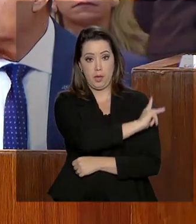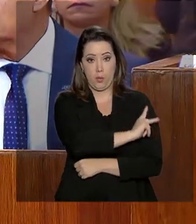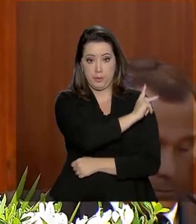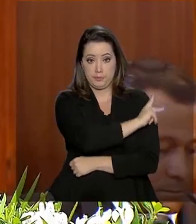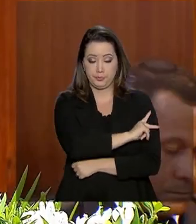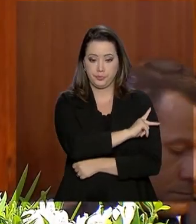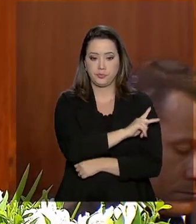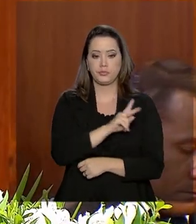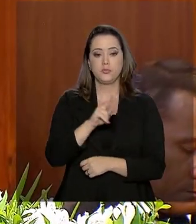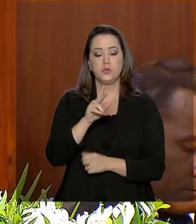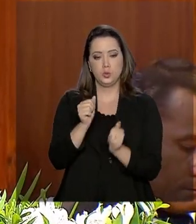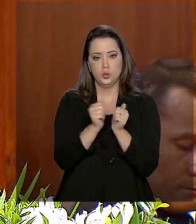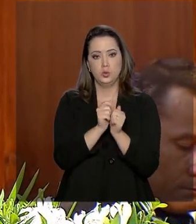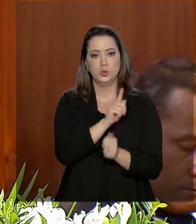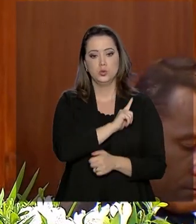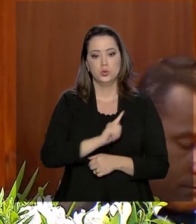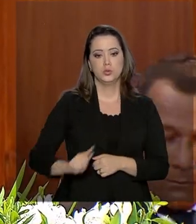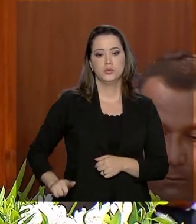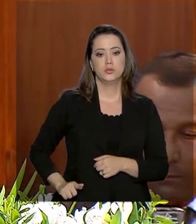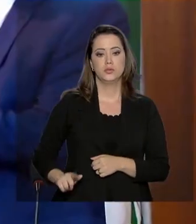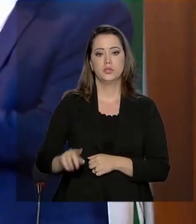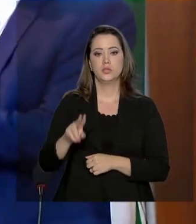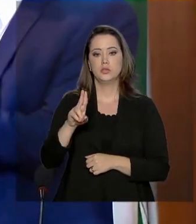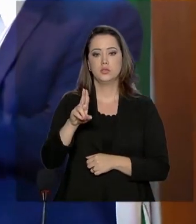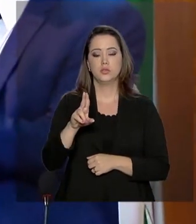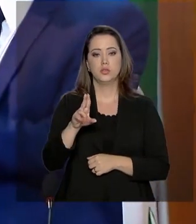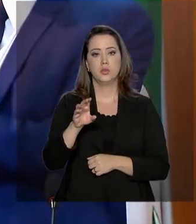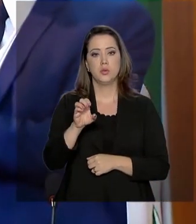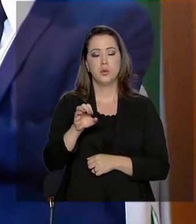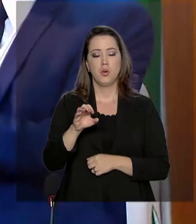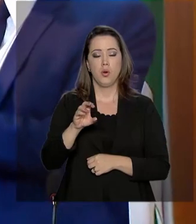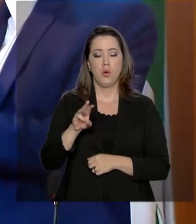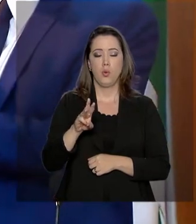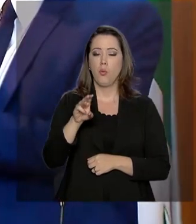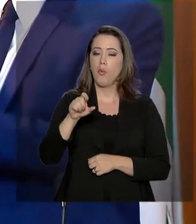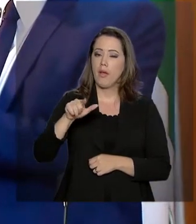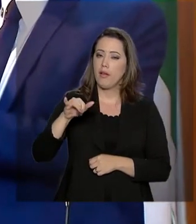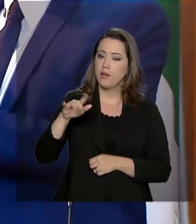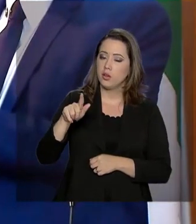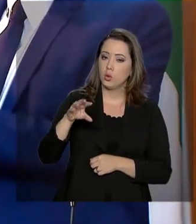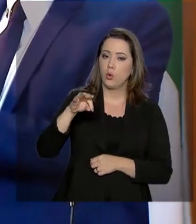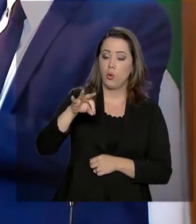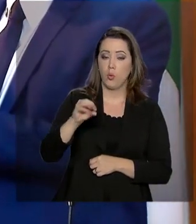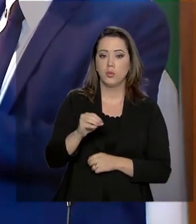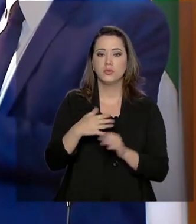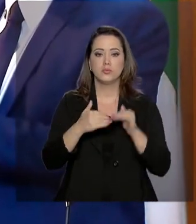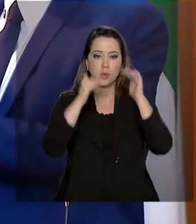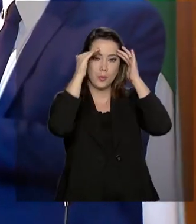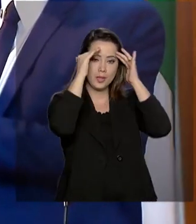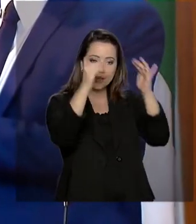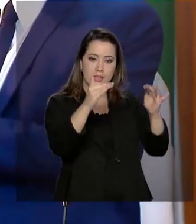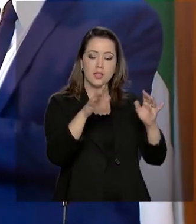encontrou com o governador do estado wellington dias e foi homenageado na assembléia legislativa